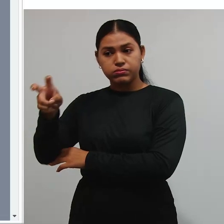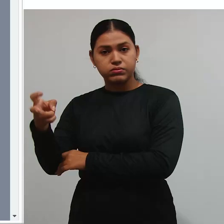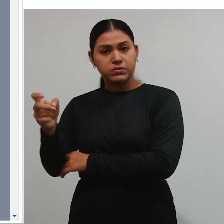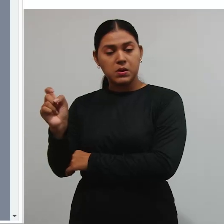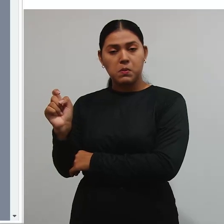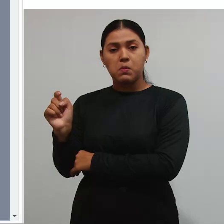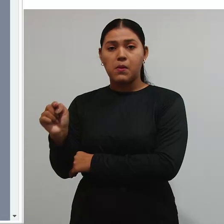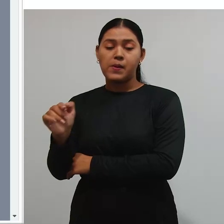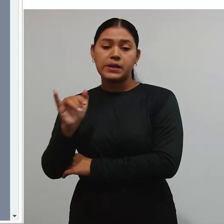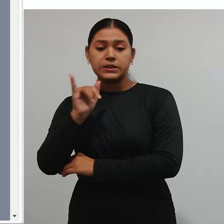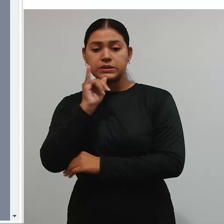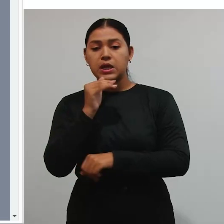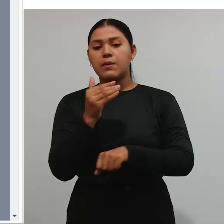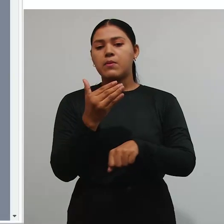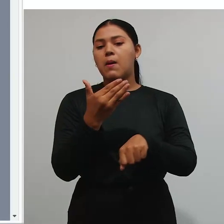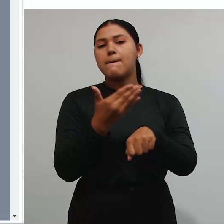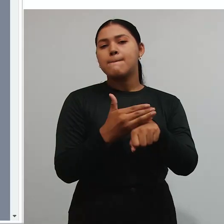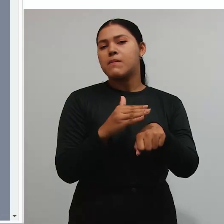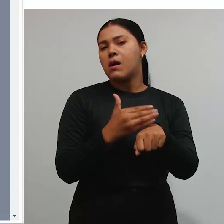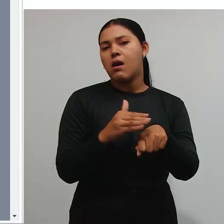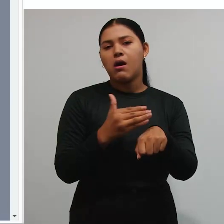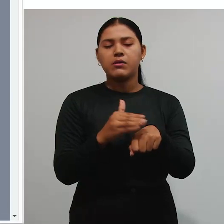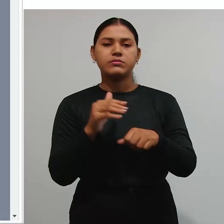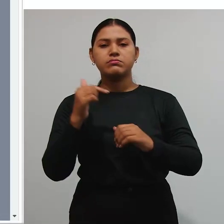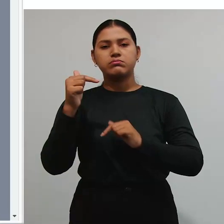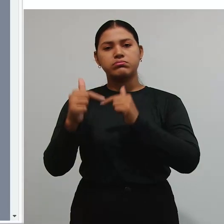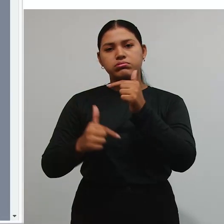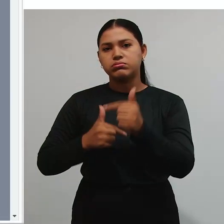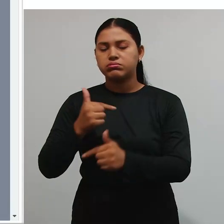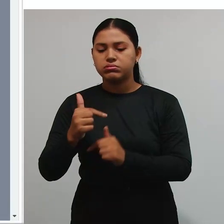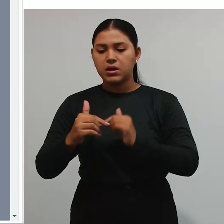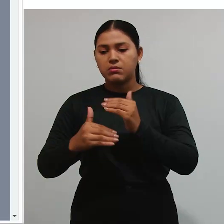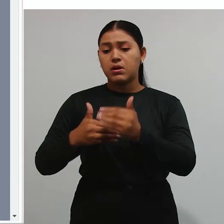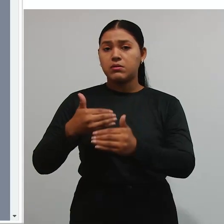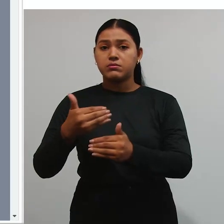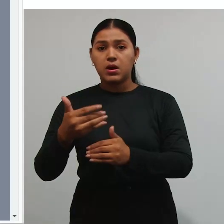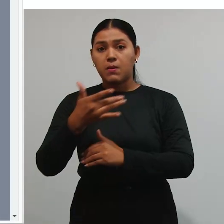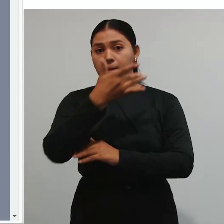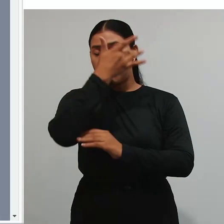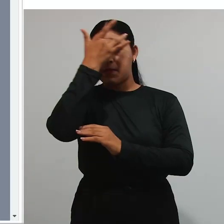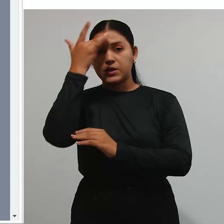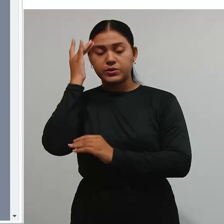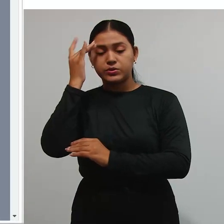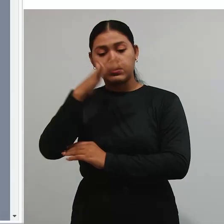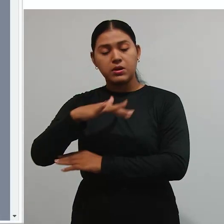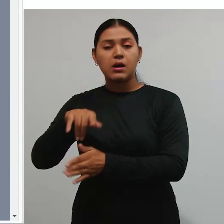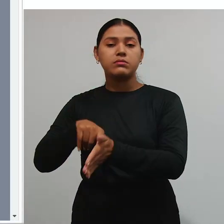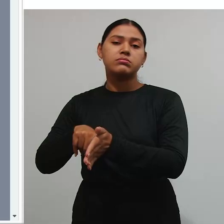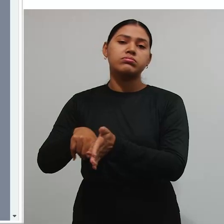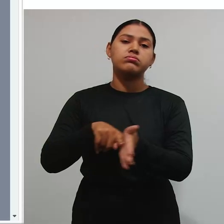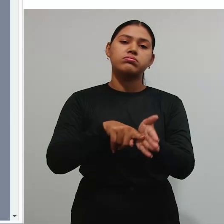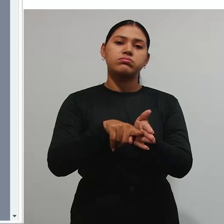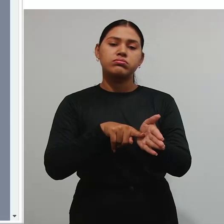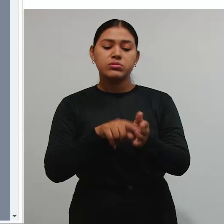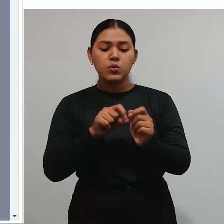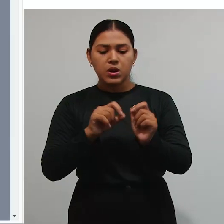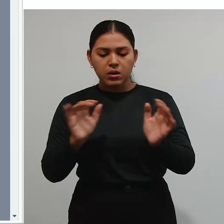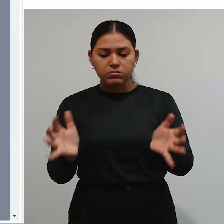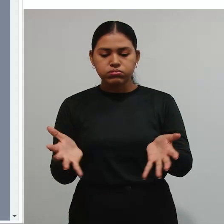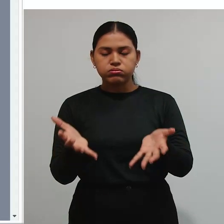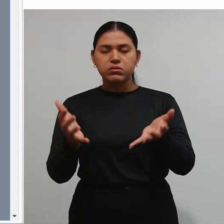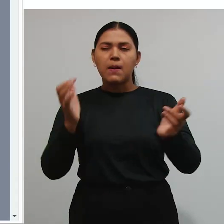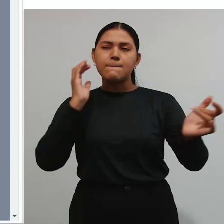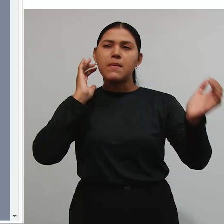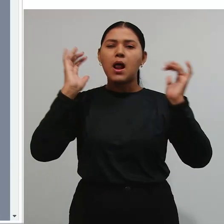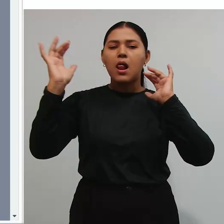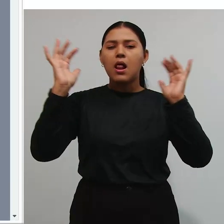primeira vertente da jornada de formação profissional de base investigativa, que busca provocar a reflexão proposta por Paulo